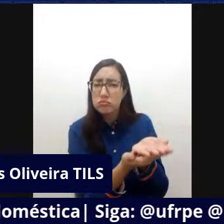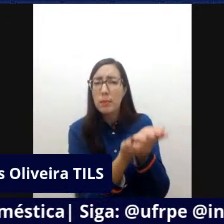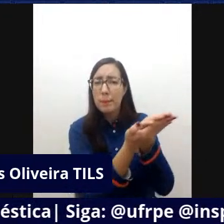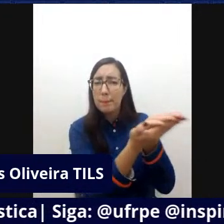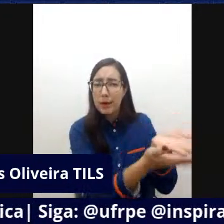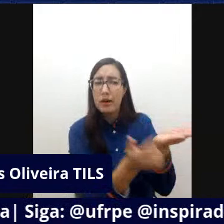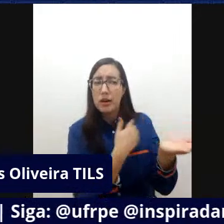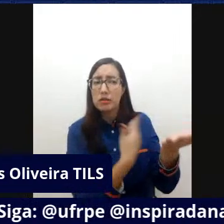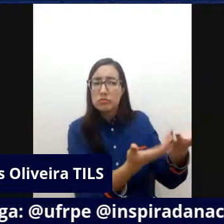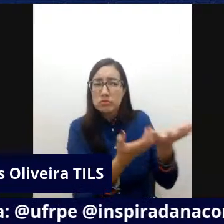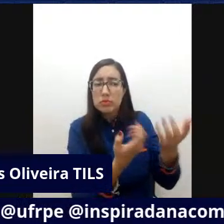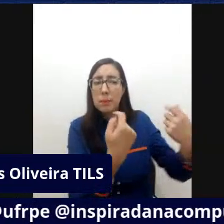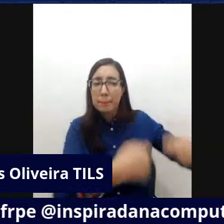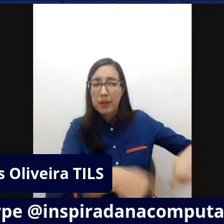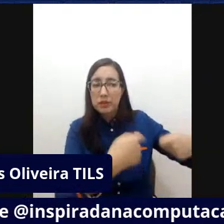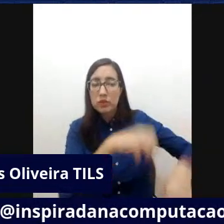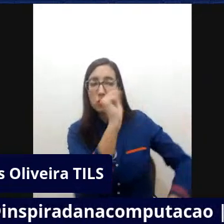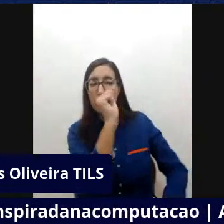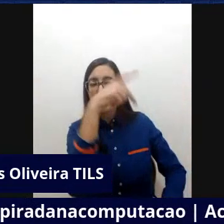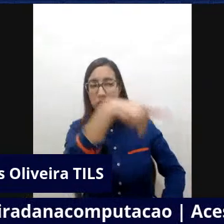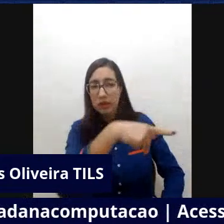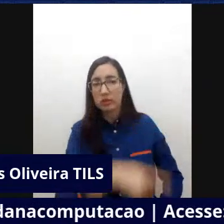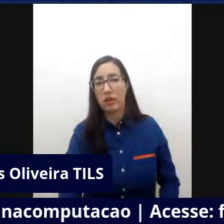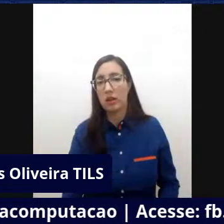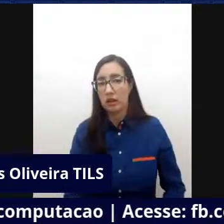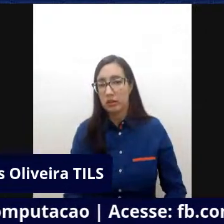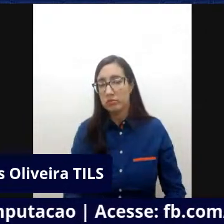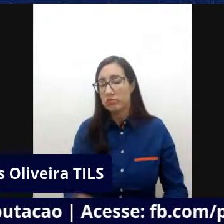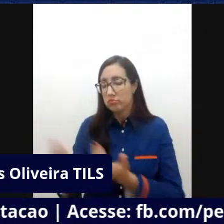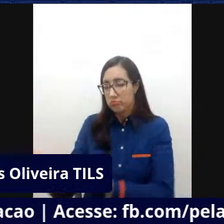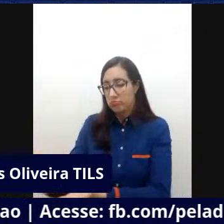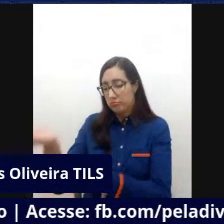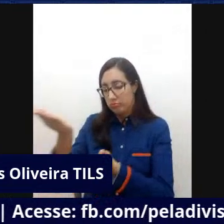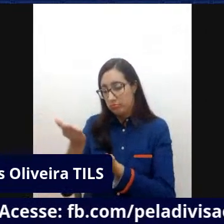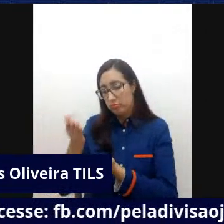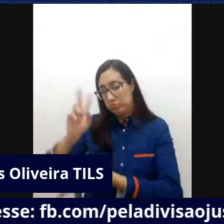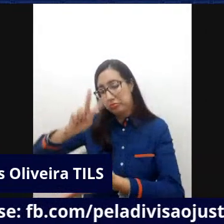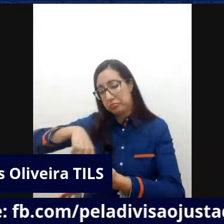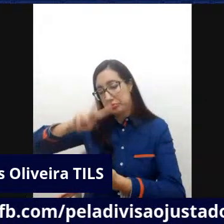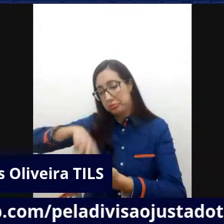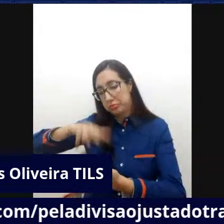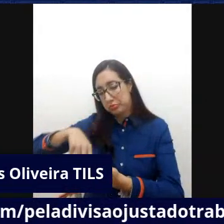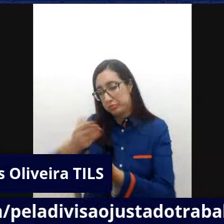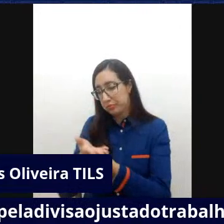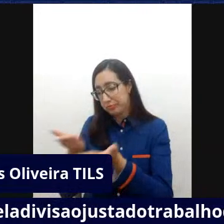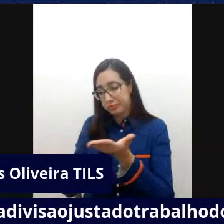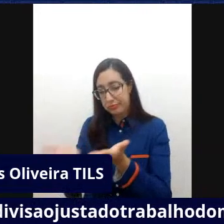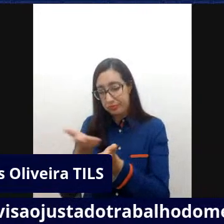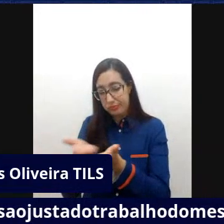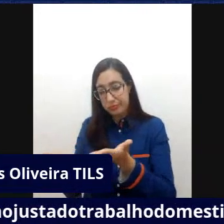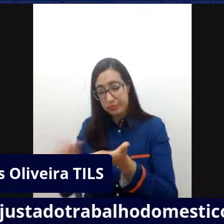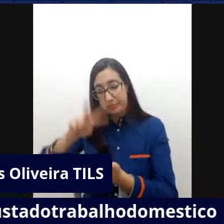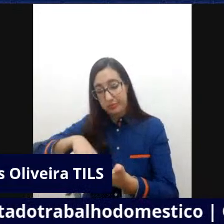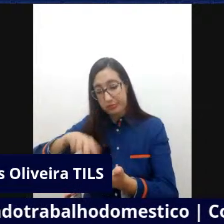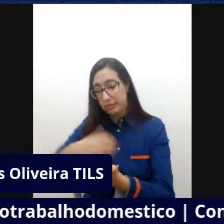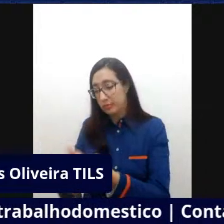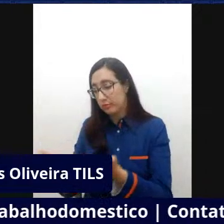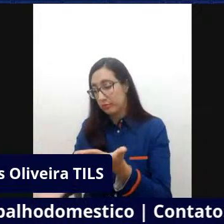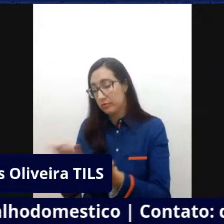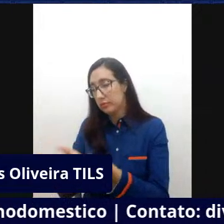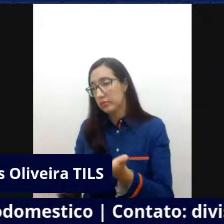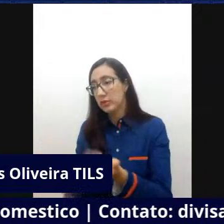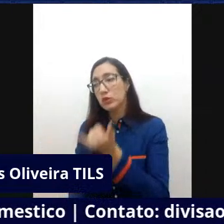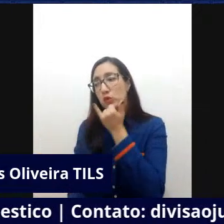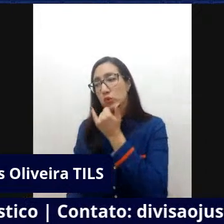período que aquela trabalhadora tinha a carteira assinada e não foi recolhida a Previdência Social,